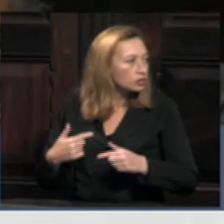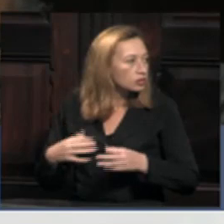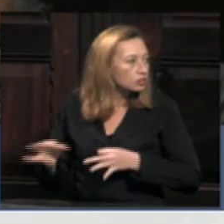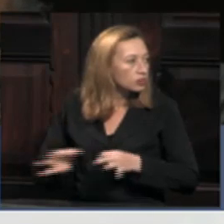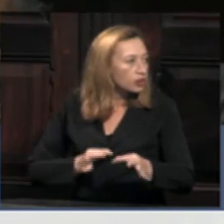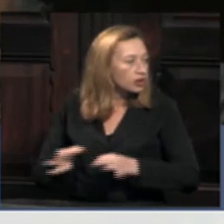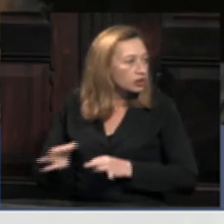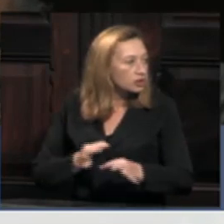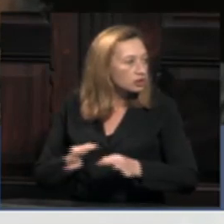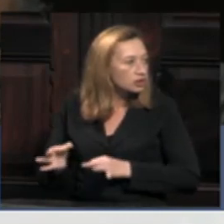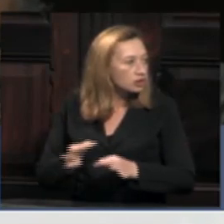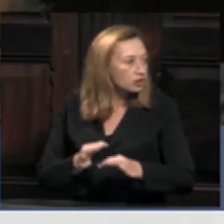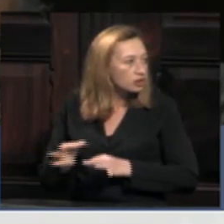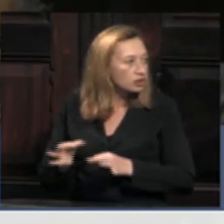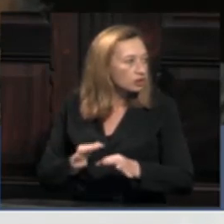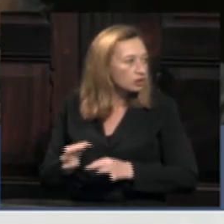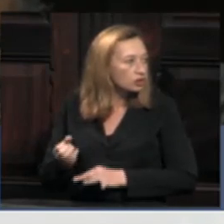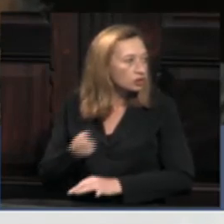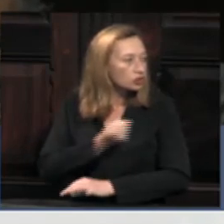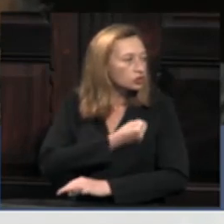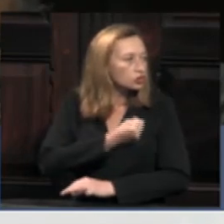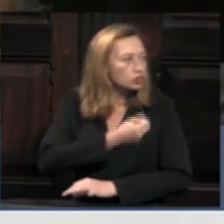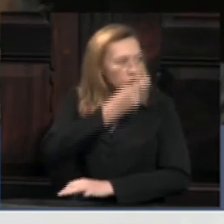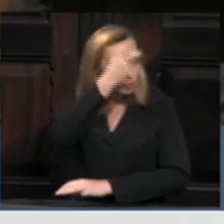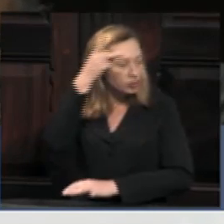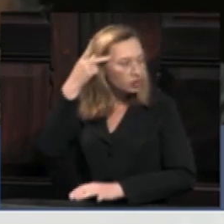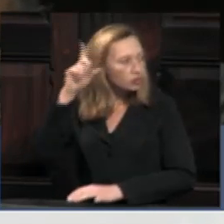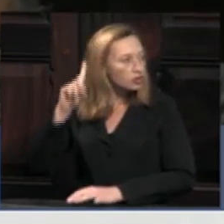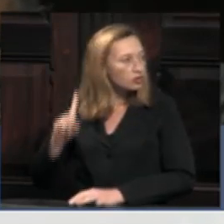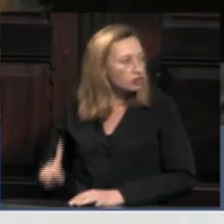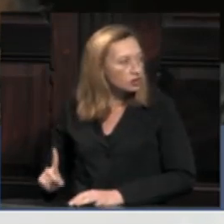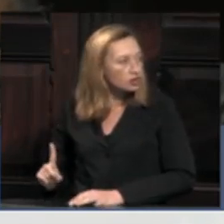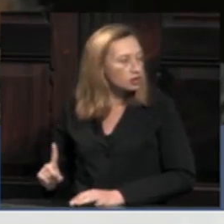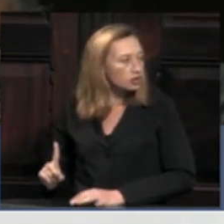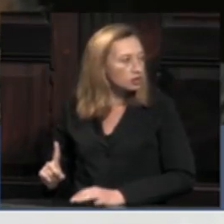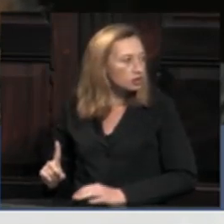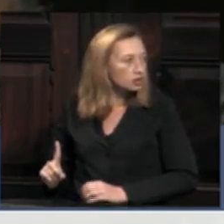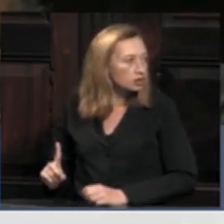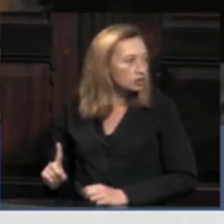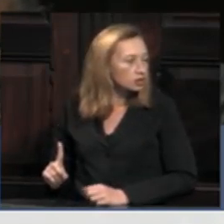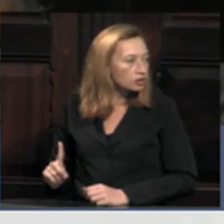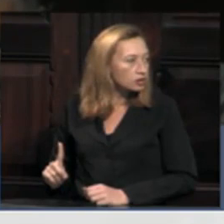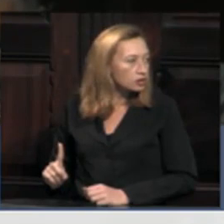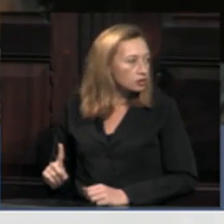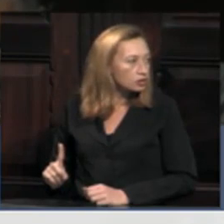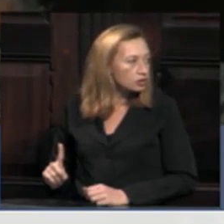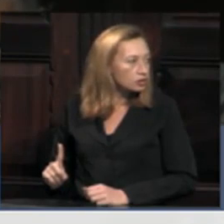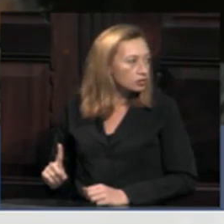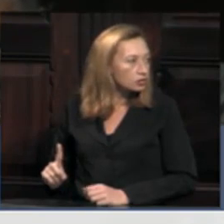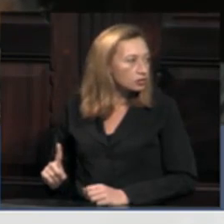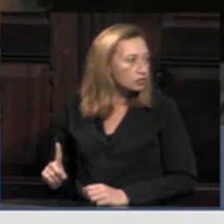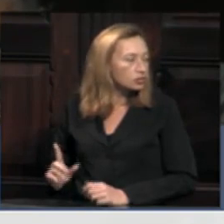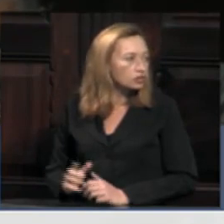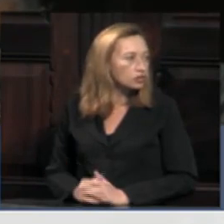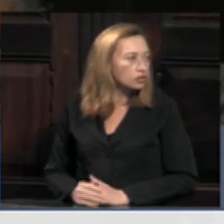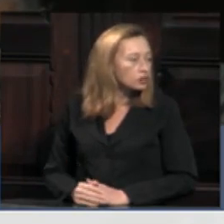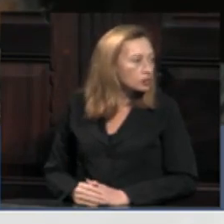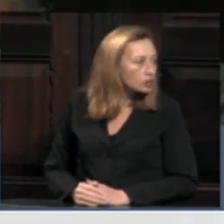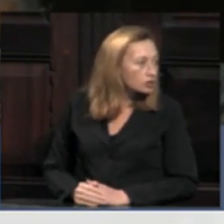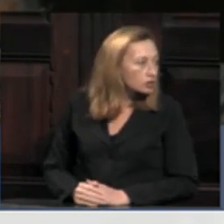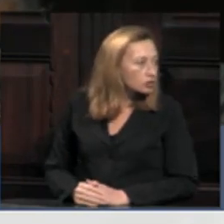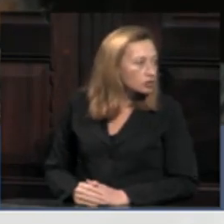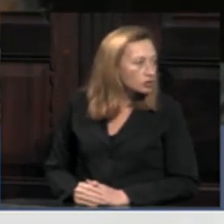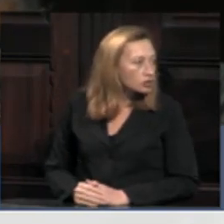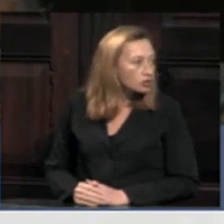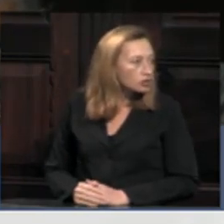sobre a violência contra a pessoa com deficiência na forma que especifica. Nomeio, pendendo de parecer